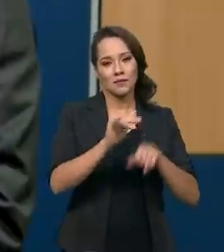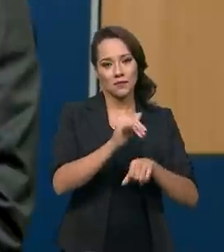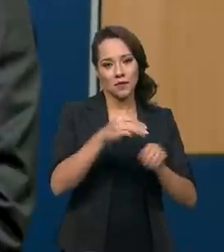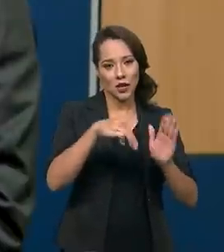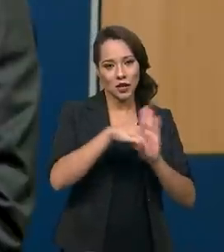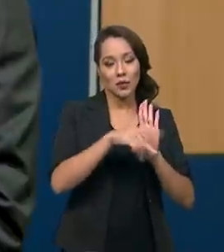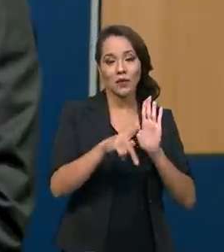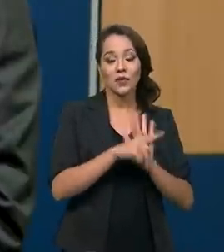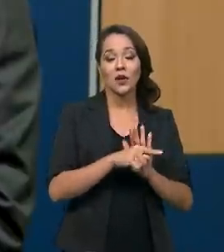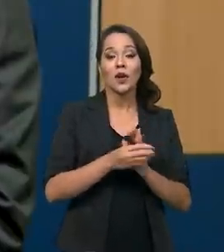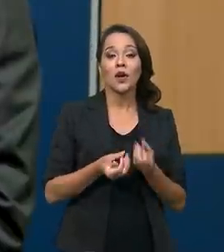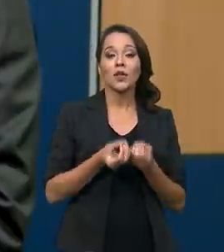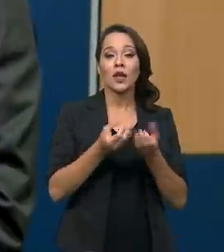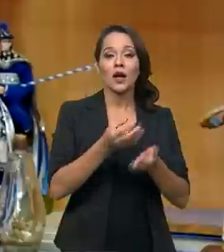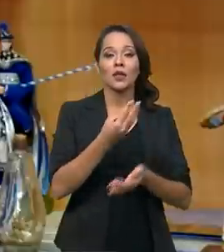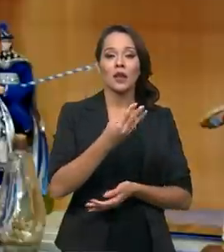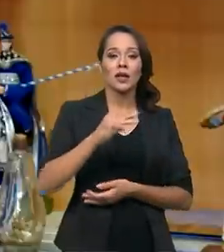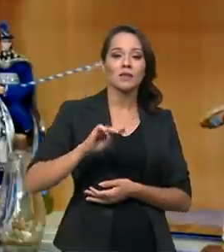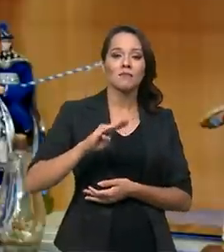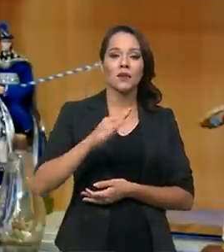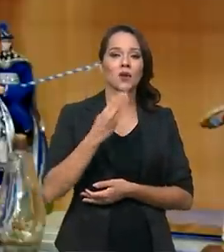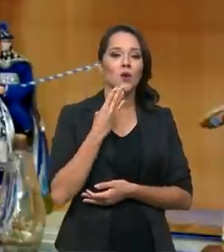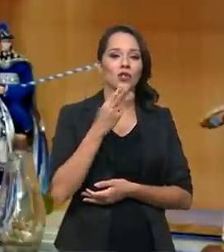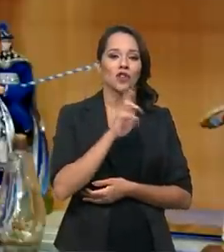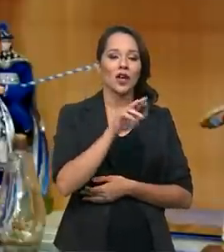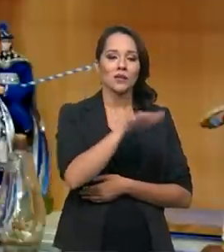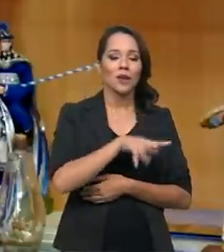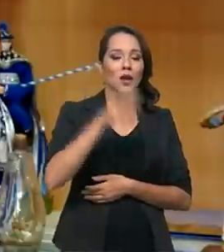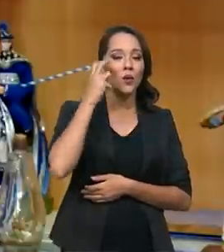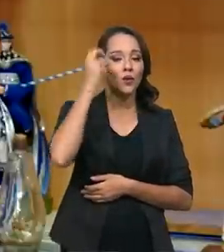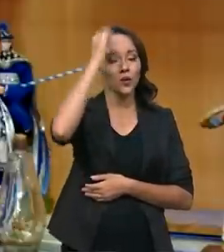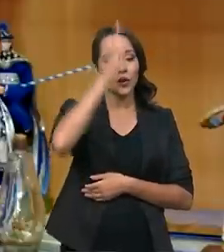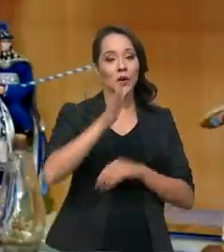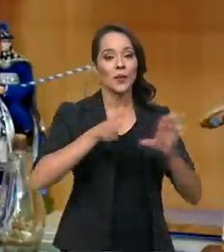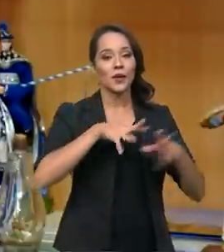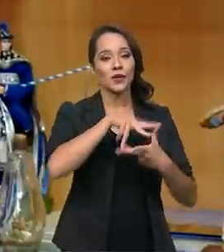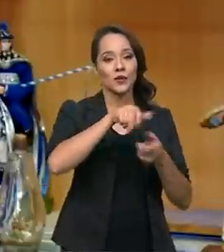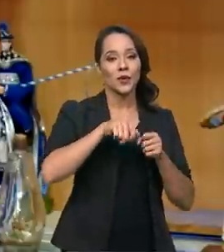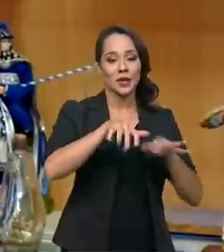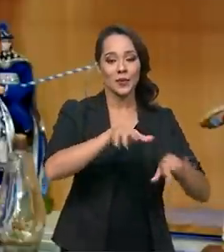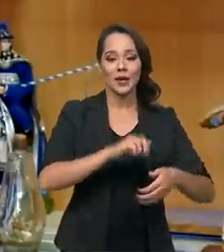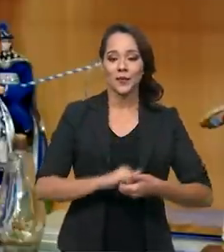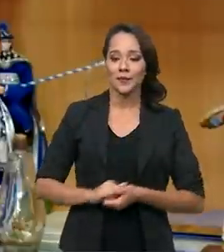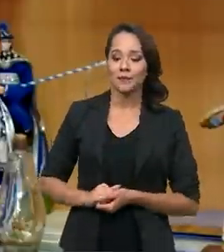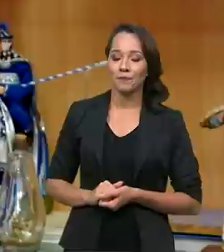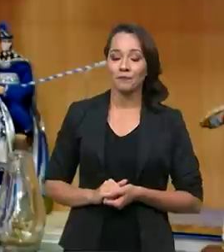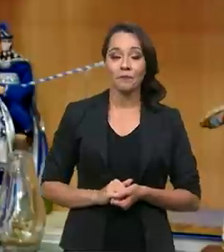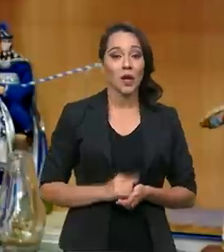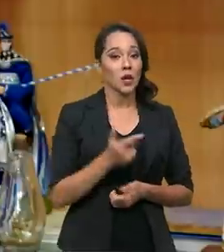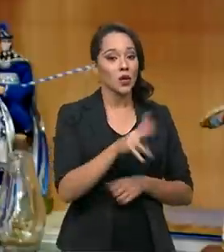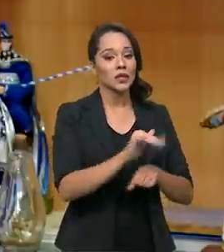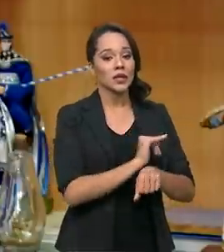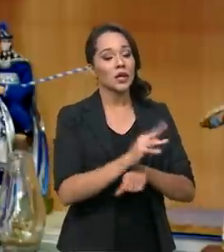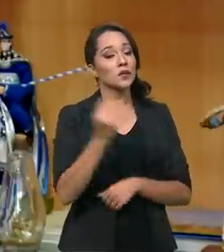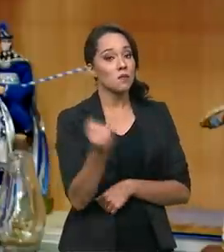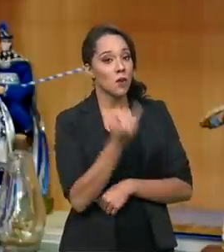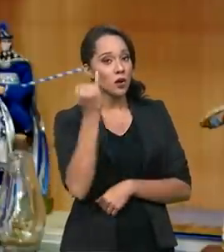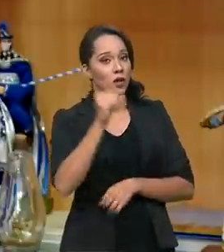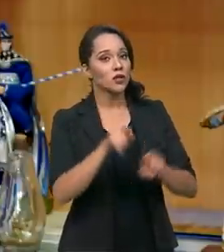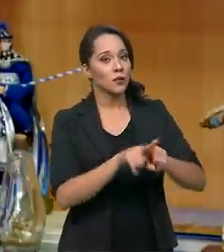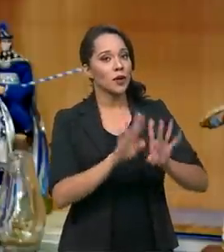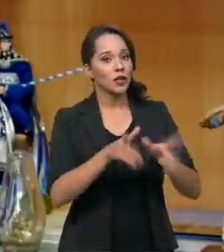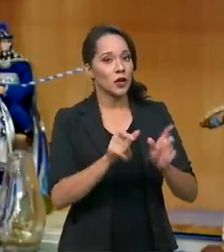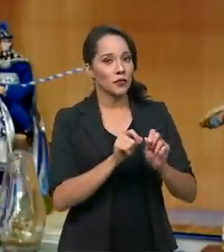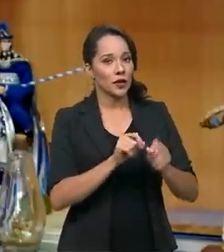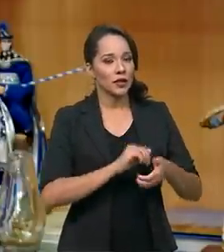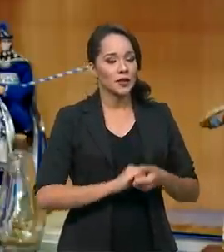colocar 3 bilhões de reais à disposição do setor cultural do Brasil no período de pandemia e outra medida importante em cima que